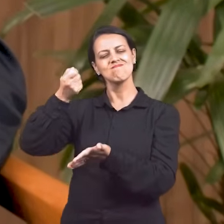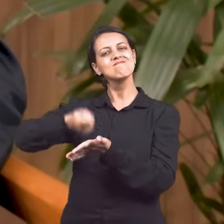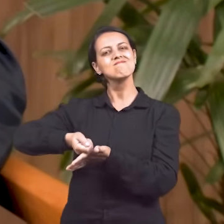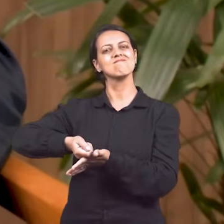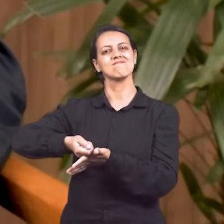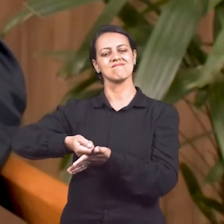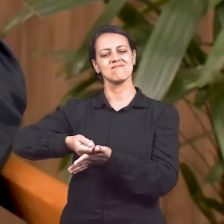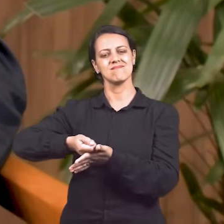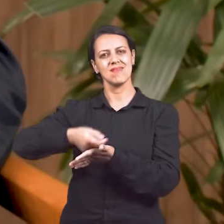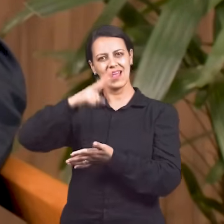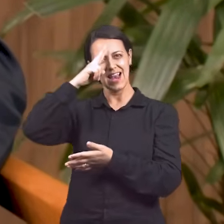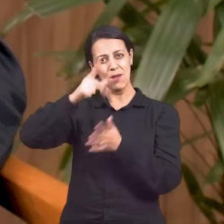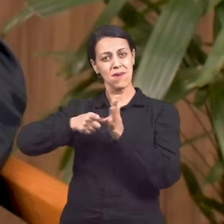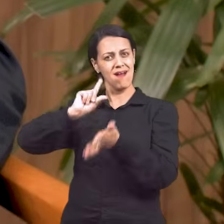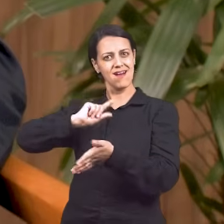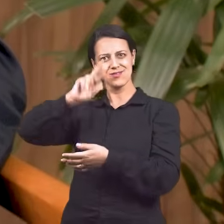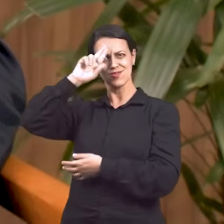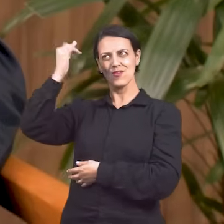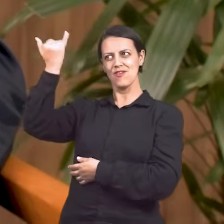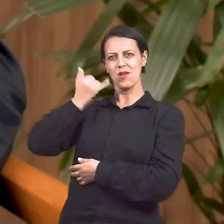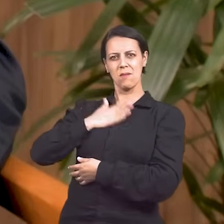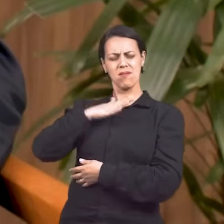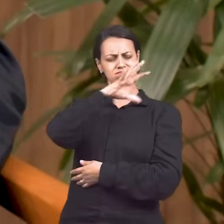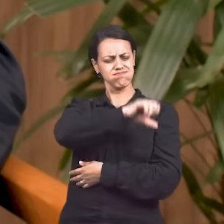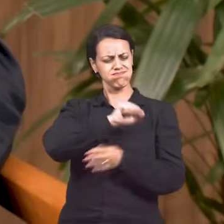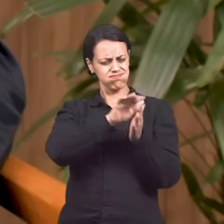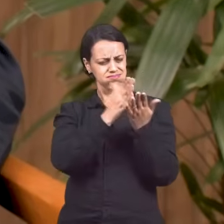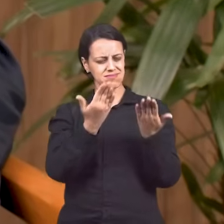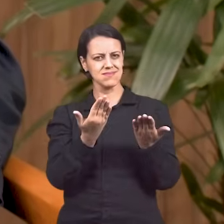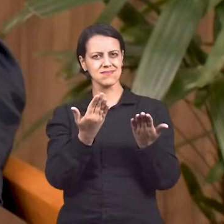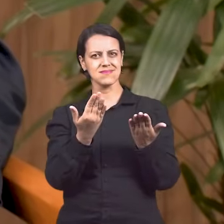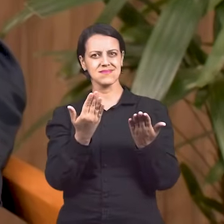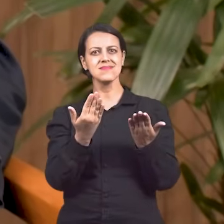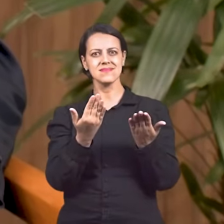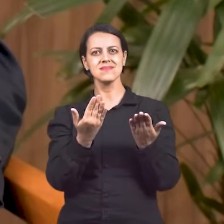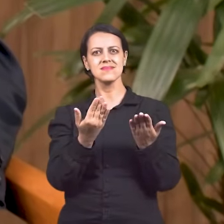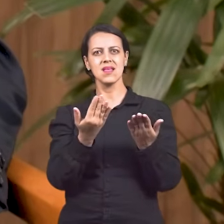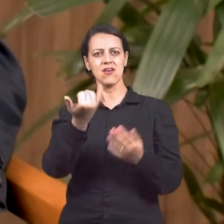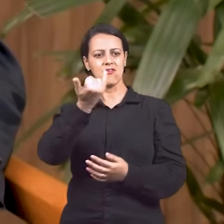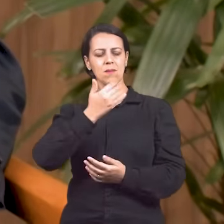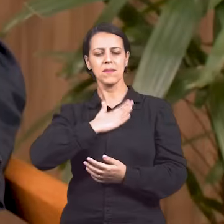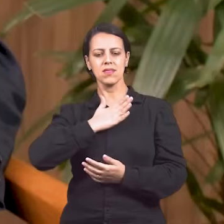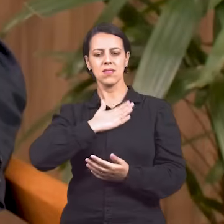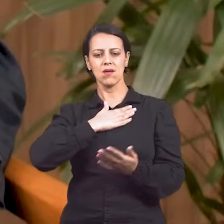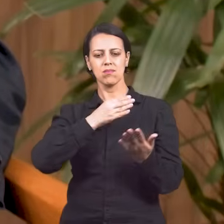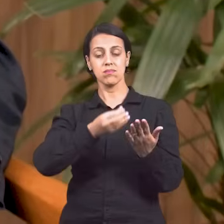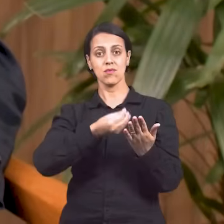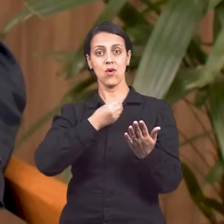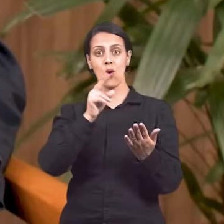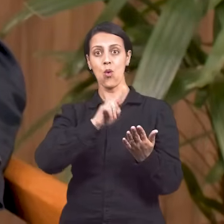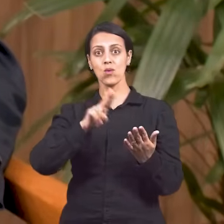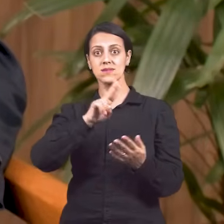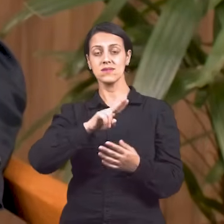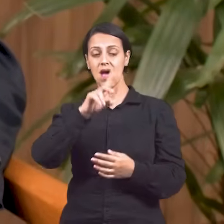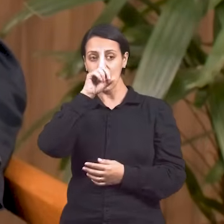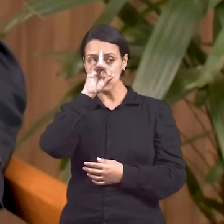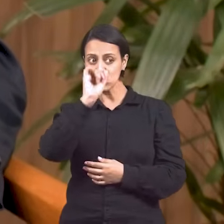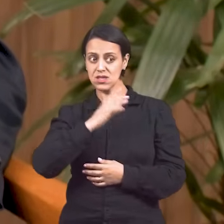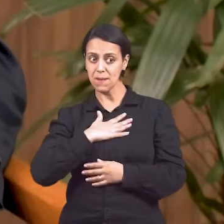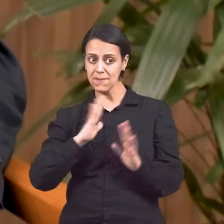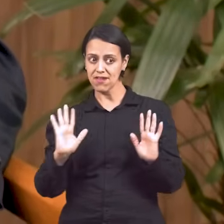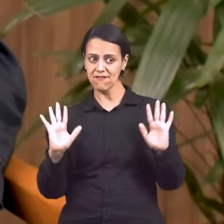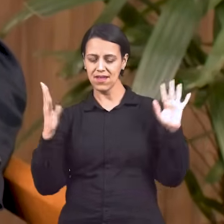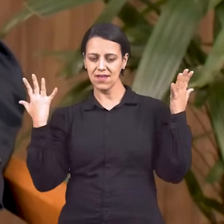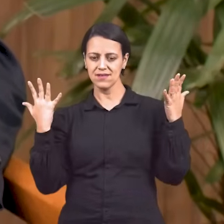E o Senhor confirmou a palavra que ele havia me dado na madrugada. Antes de eu ir para a madrugada, ele me deu